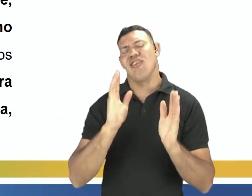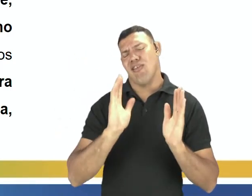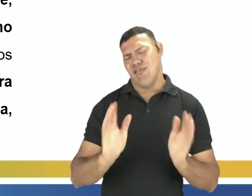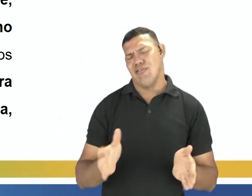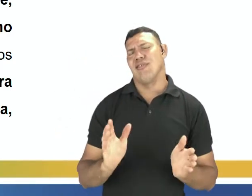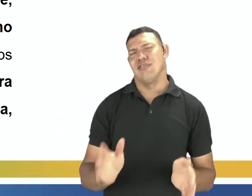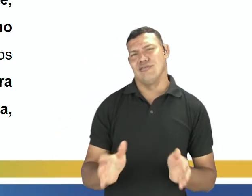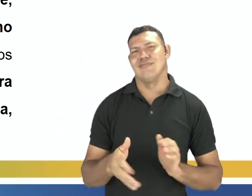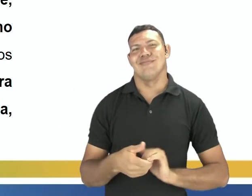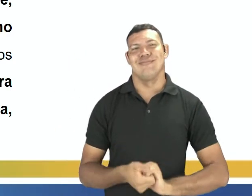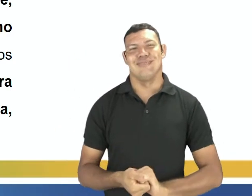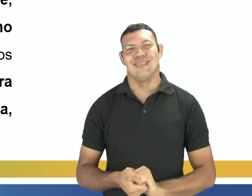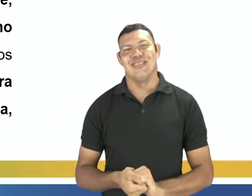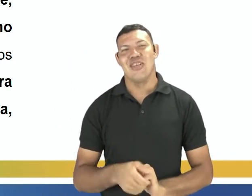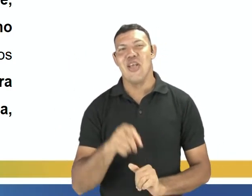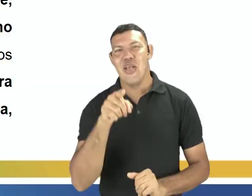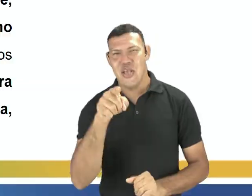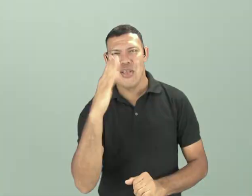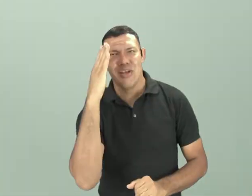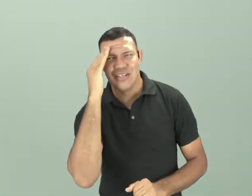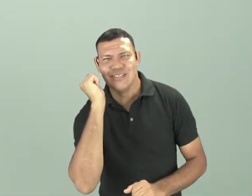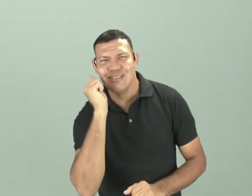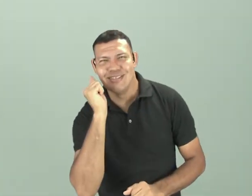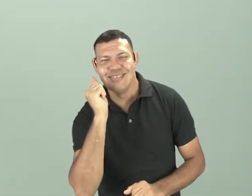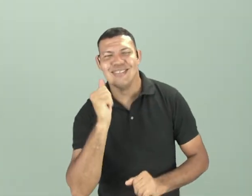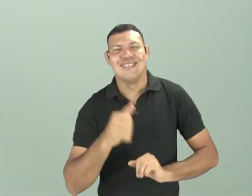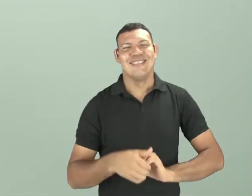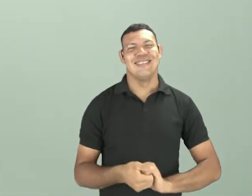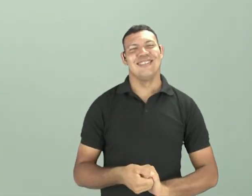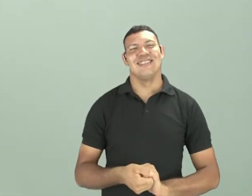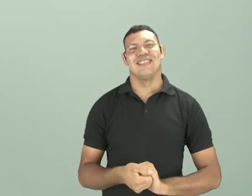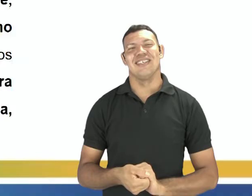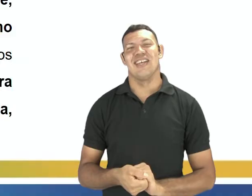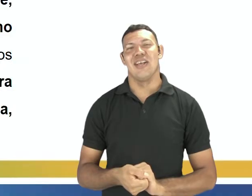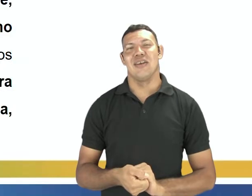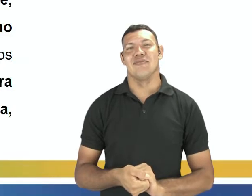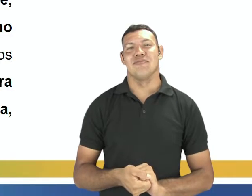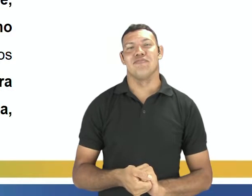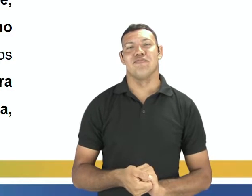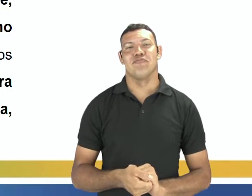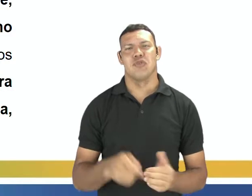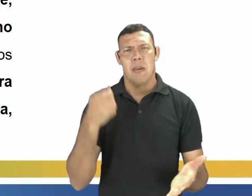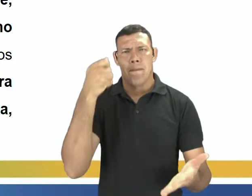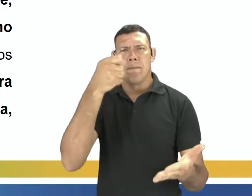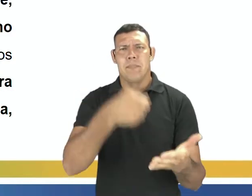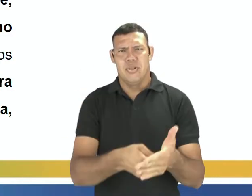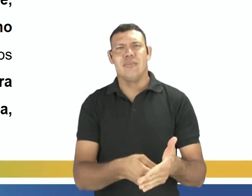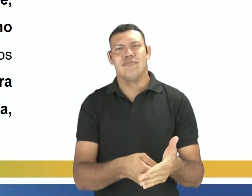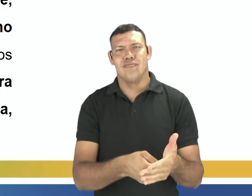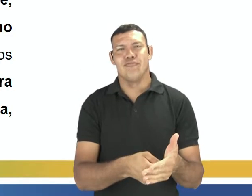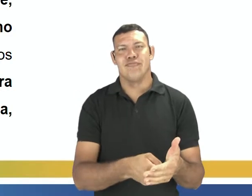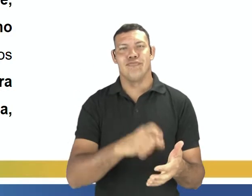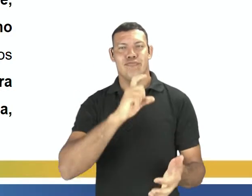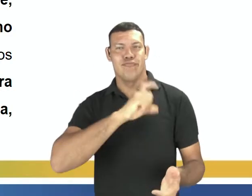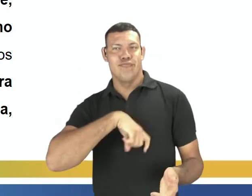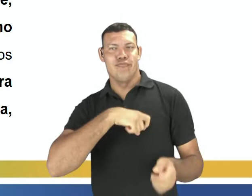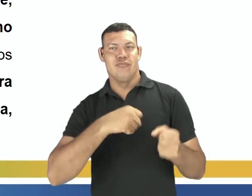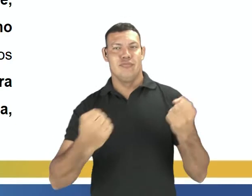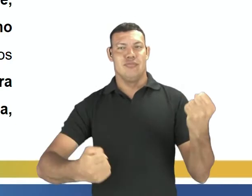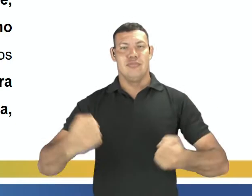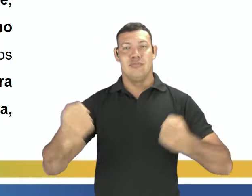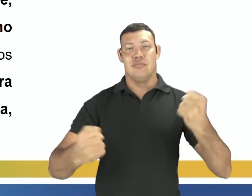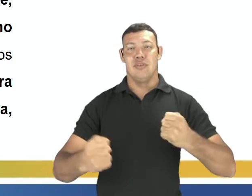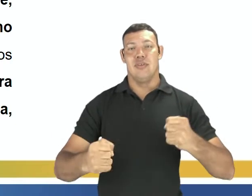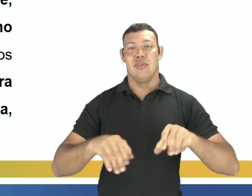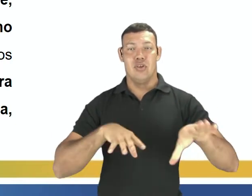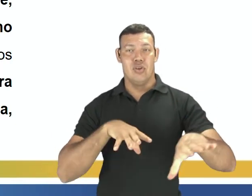alguém assim, não é? E aí, o que você acha? Você já se viu em alguma situação dessa? Alguém que pagou pela carteira do motorista ou por um diploma, a